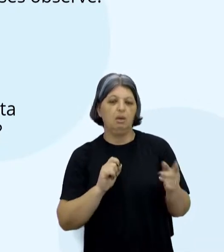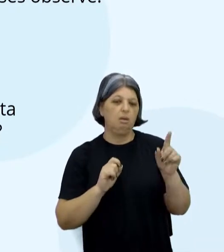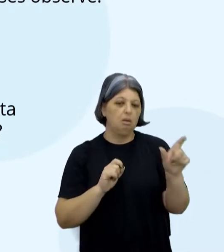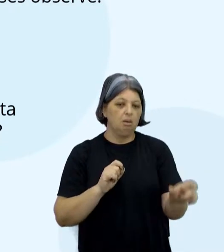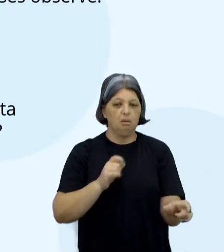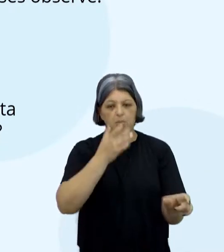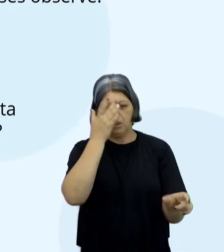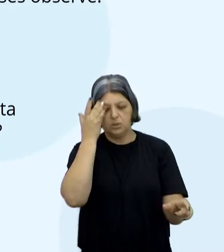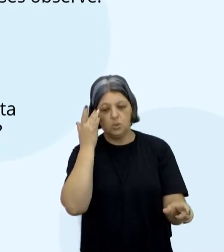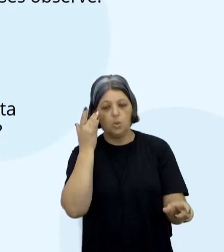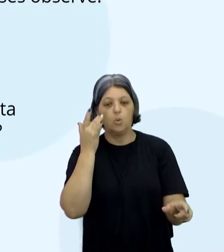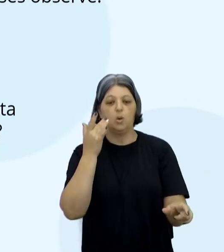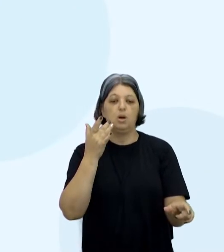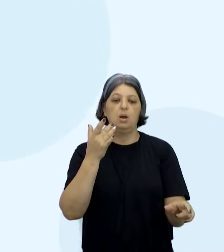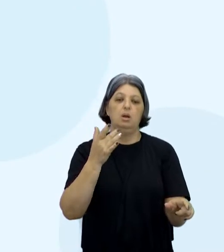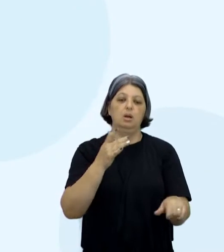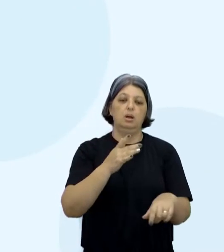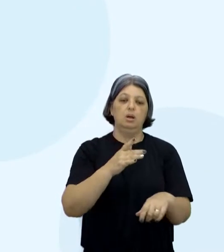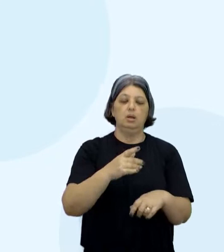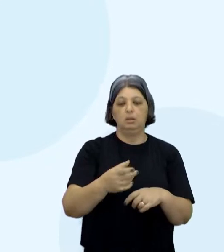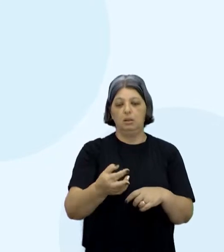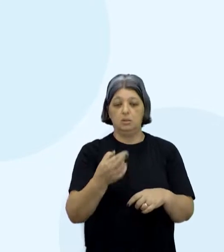Que marcas que nós temos?